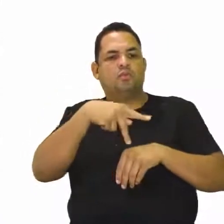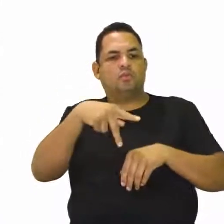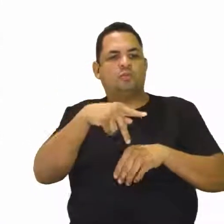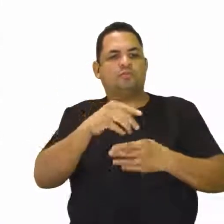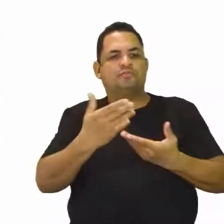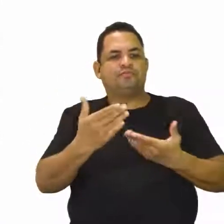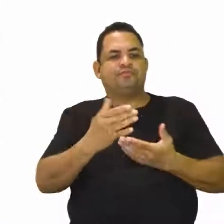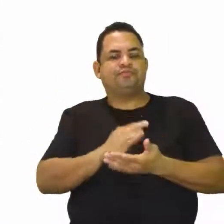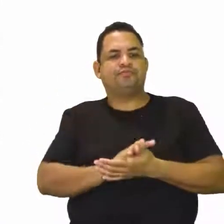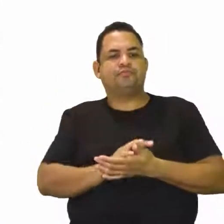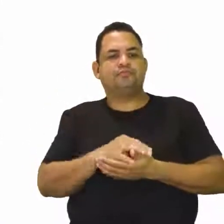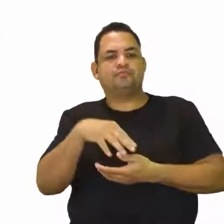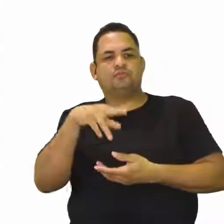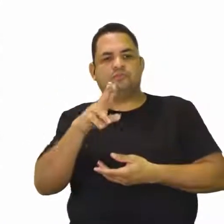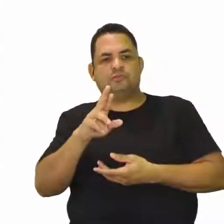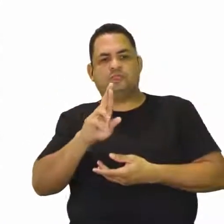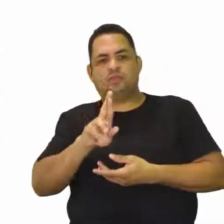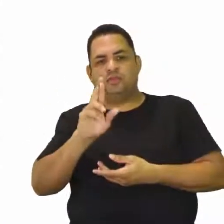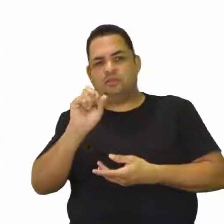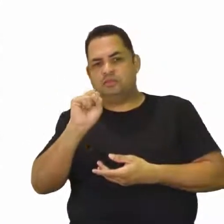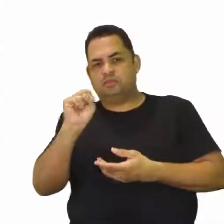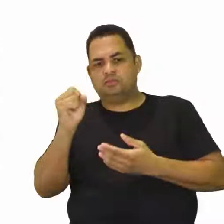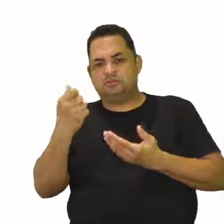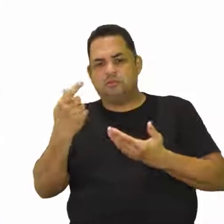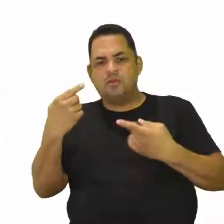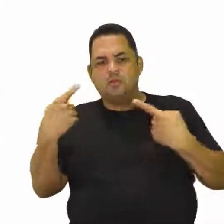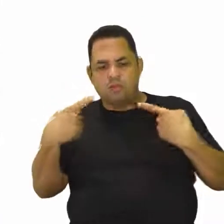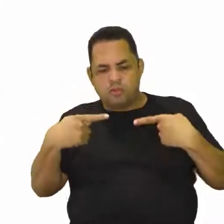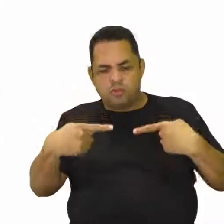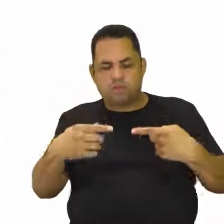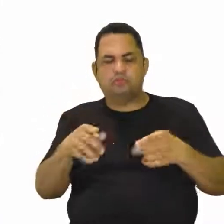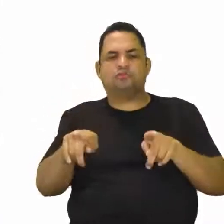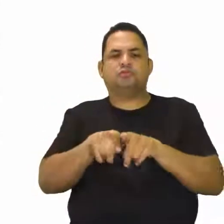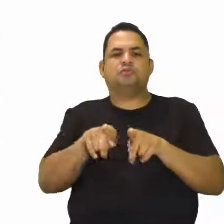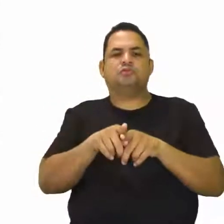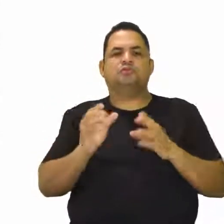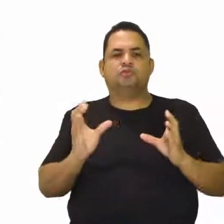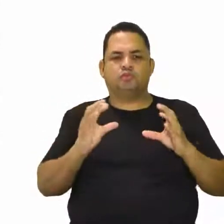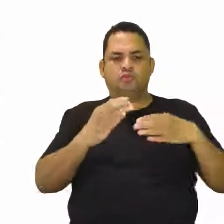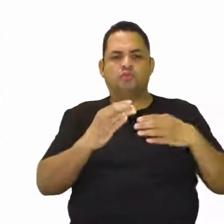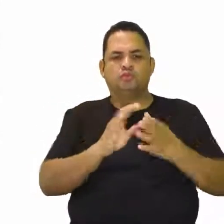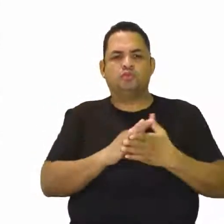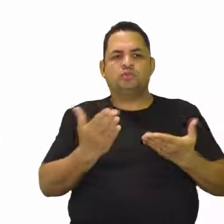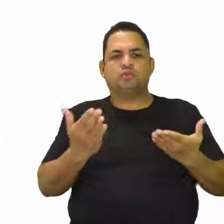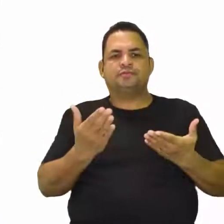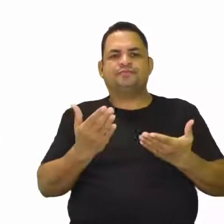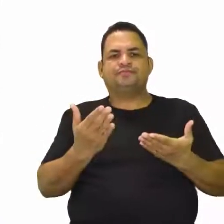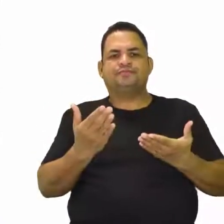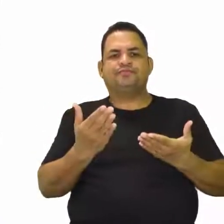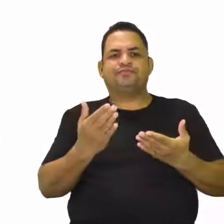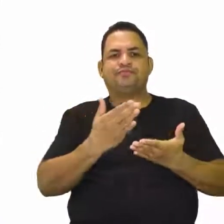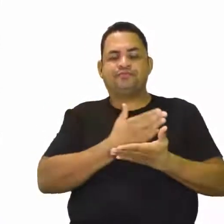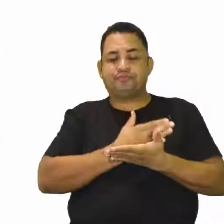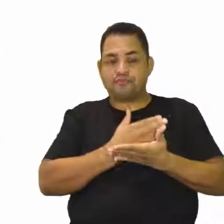lutam do lado do regime capitalista, mas eles são socialistas. Vocês vão ver que, a